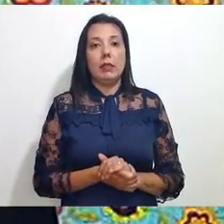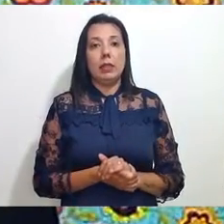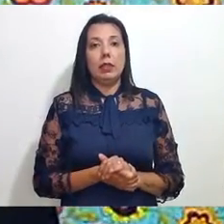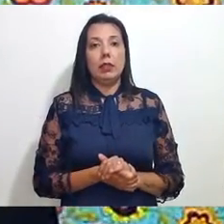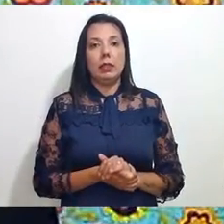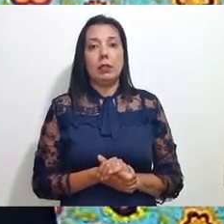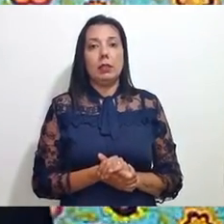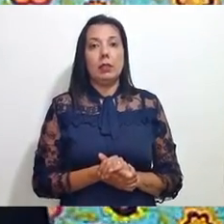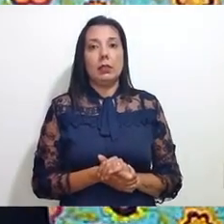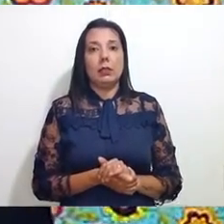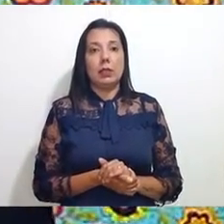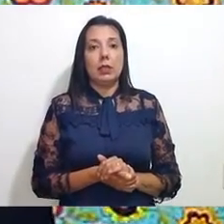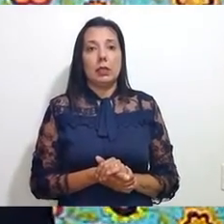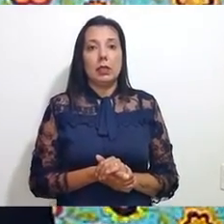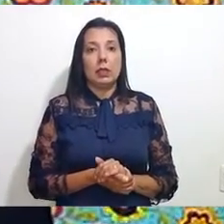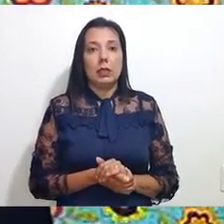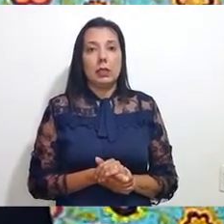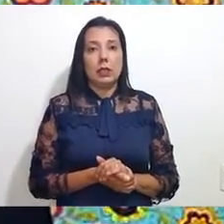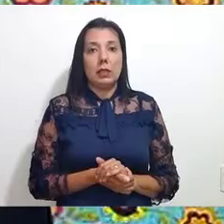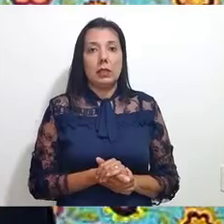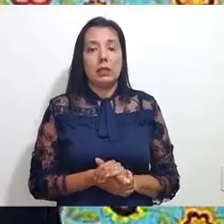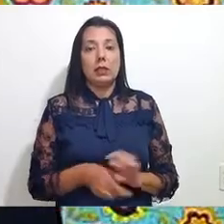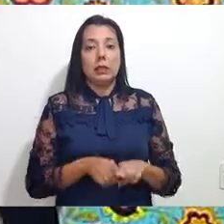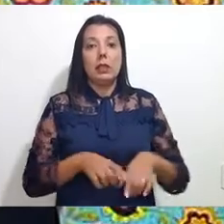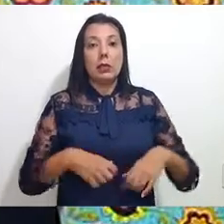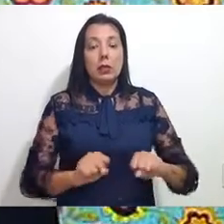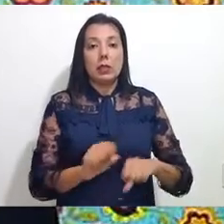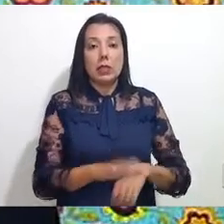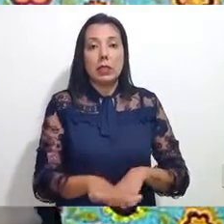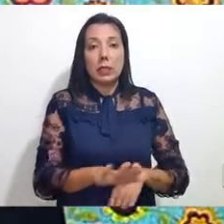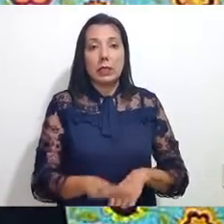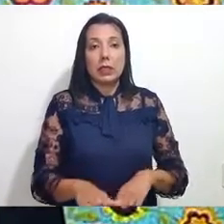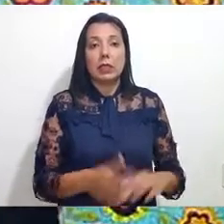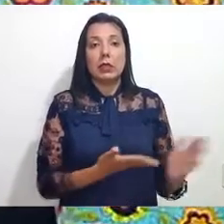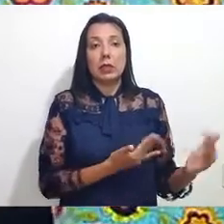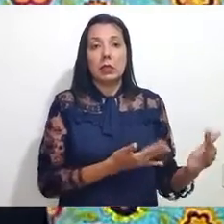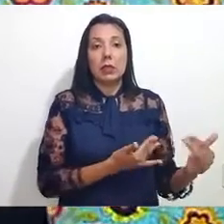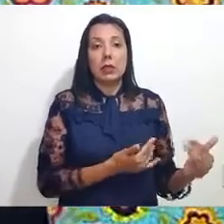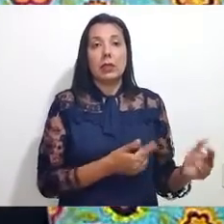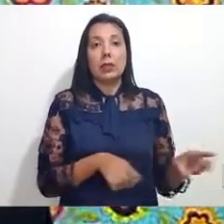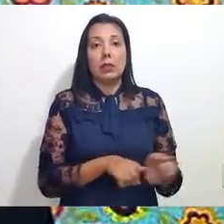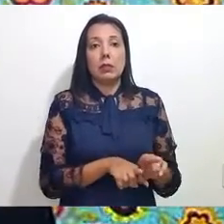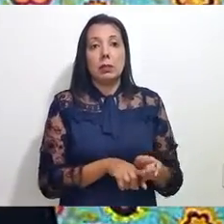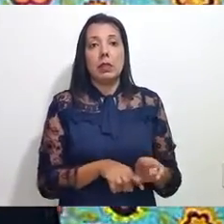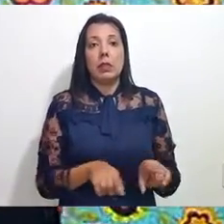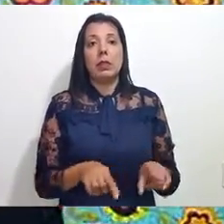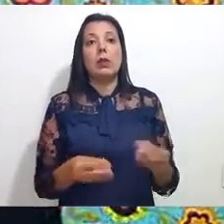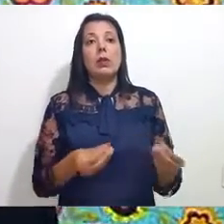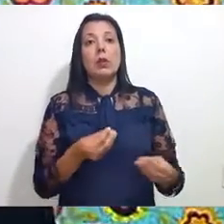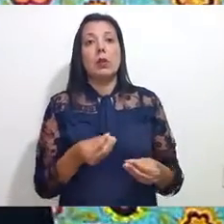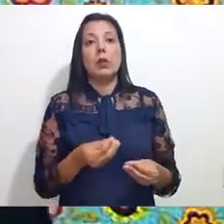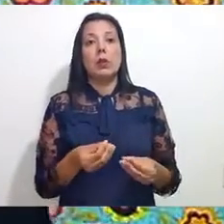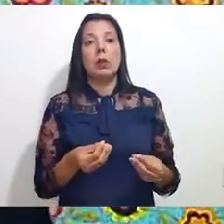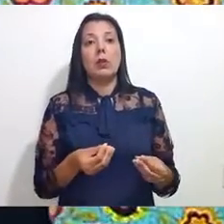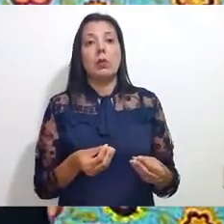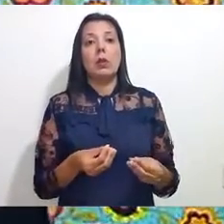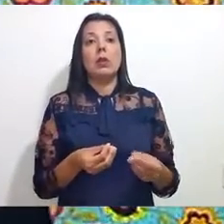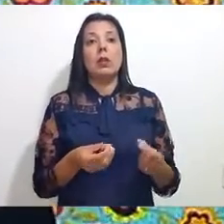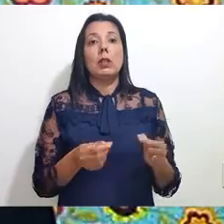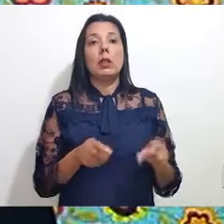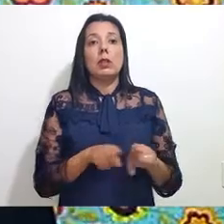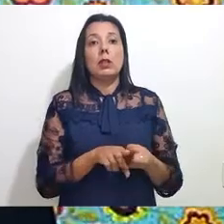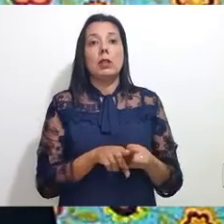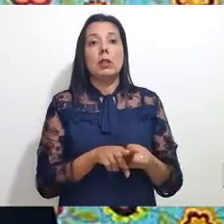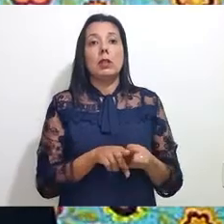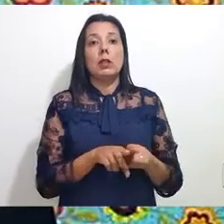mil denúncias de abuso sexual de crianças e adolescentes. Aquele número que eu dei antes foi o número de violações de direitos,